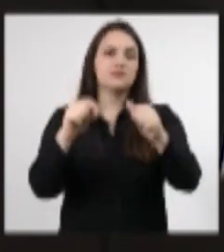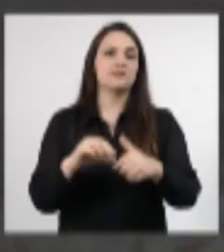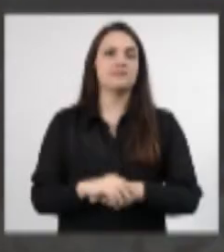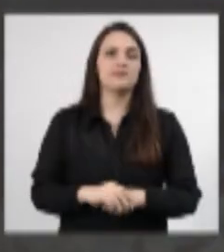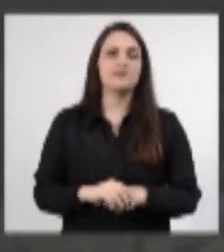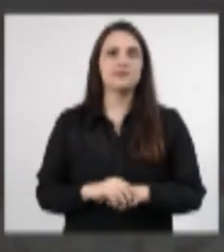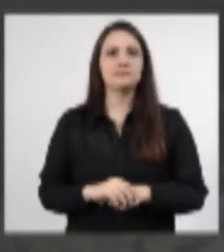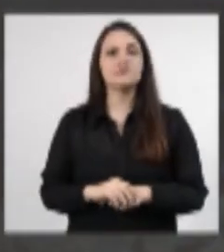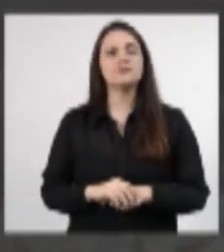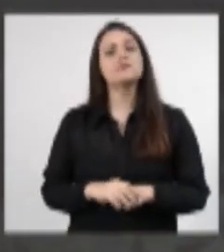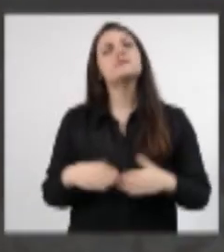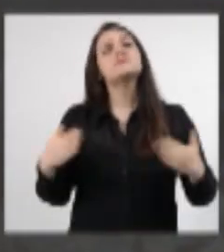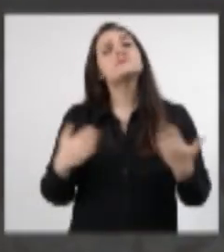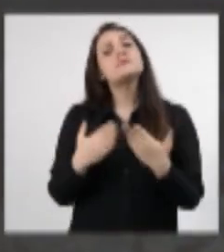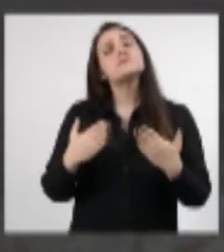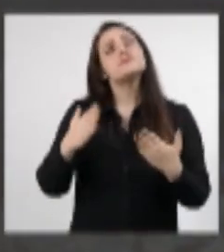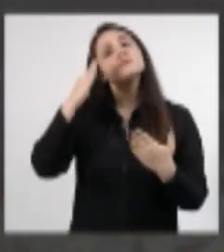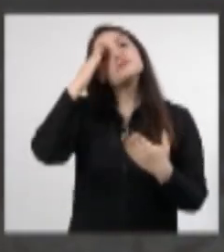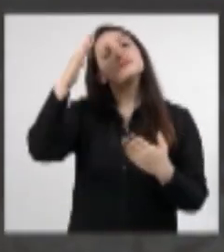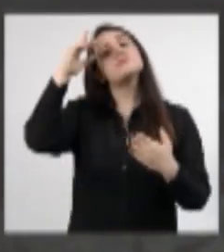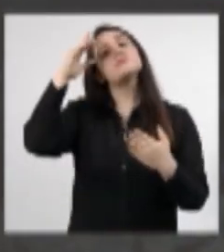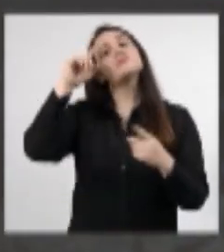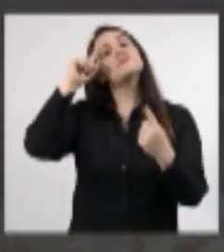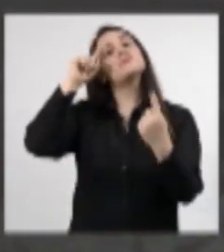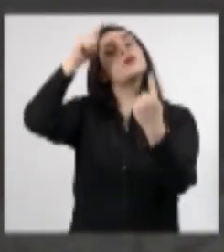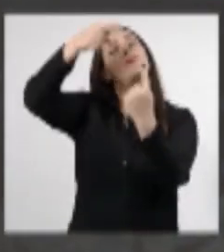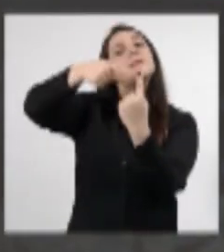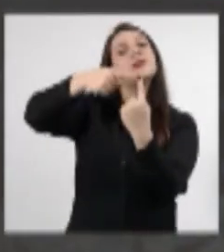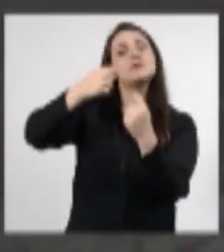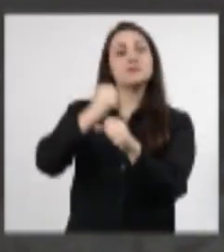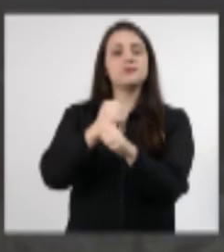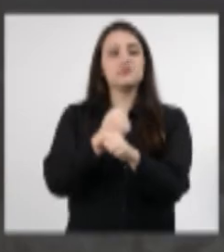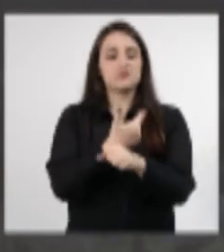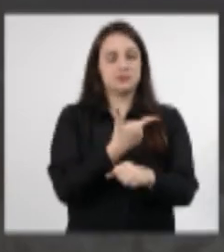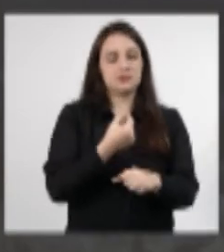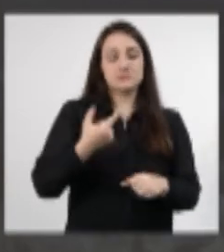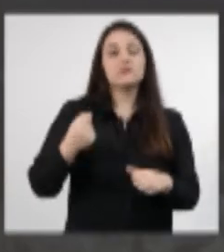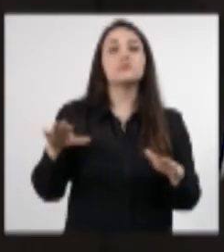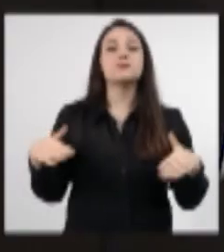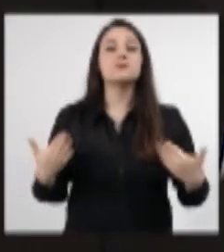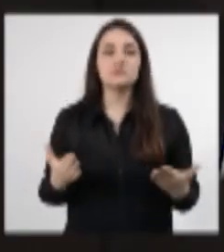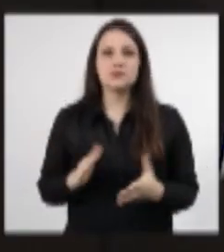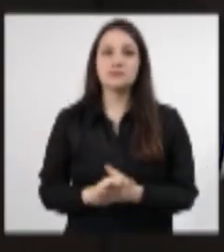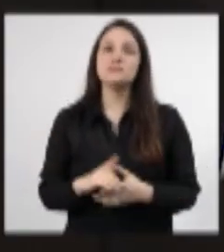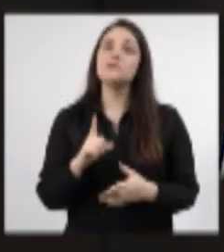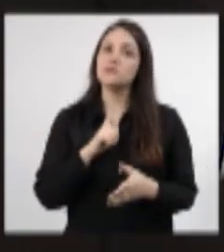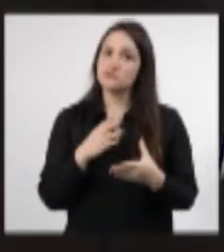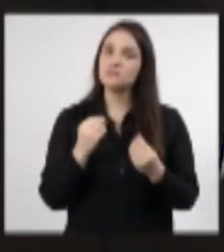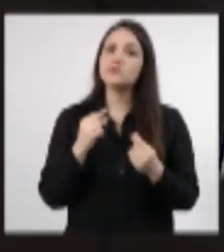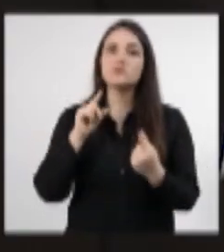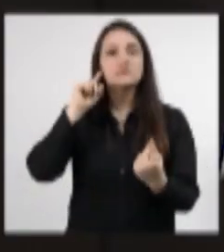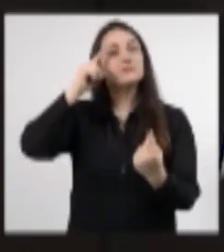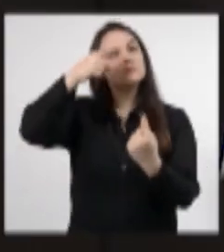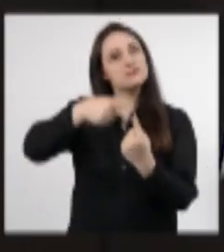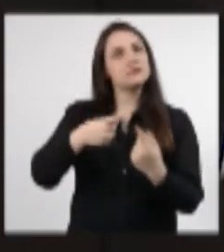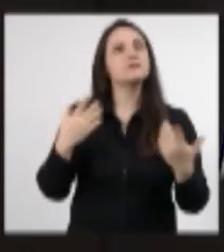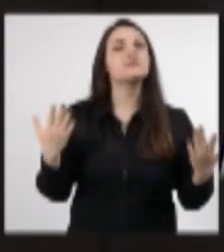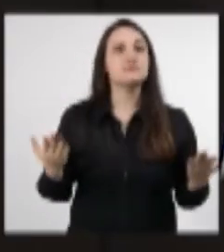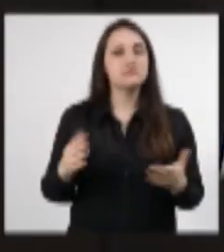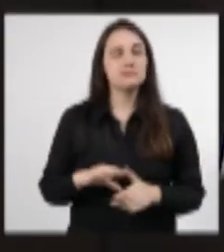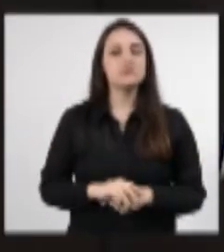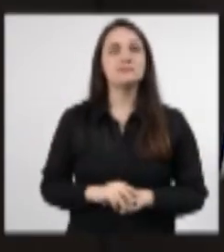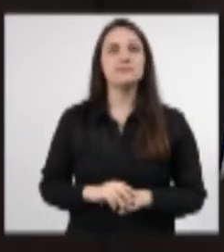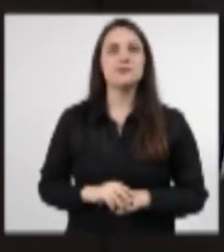todo. Doutor, quais as principais metas para agora o nosso ano de 2020 que acabou de chegar? São várias as metas,